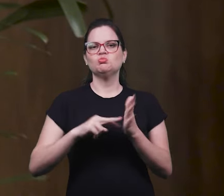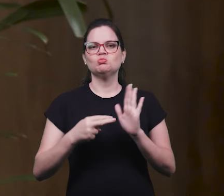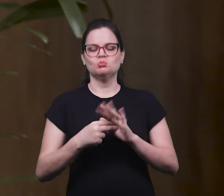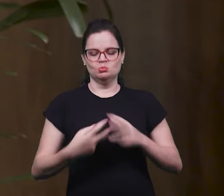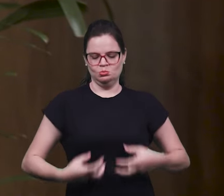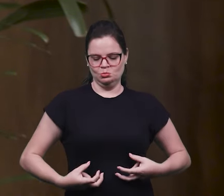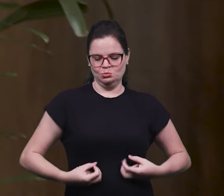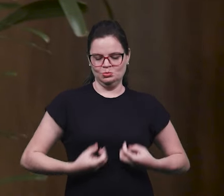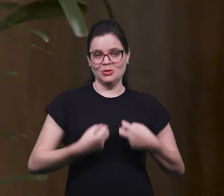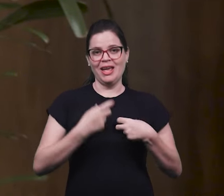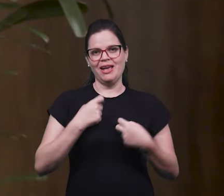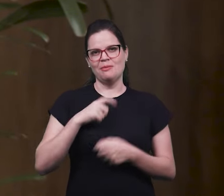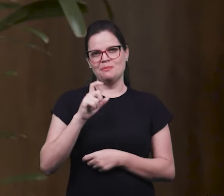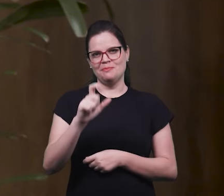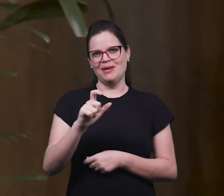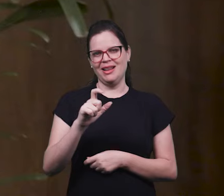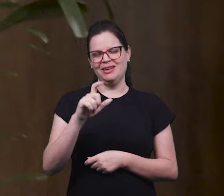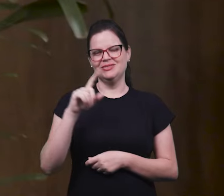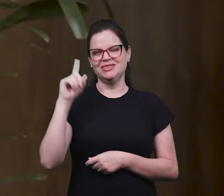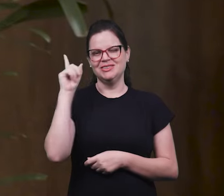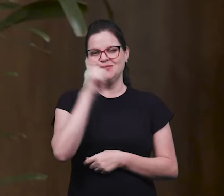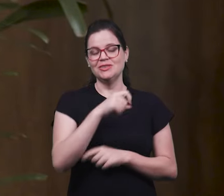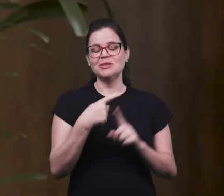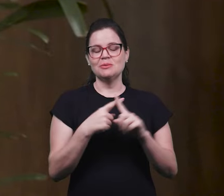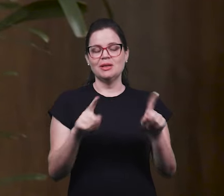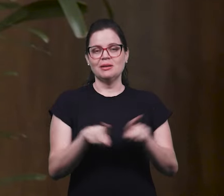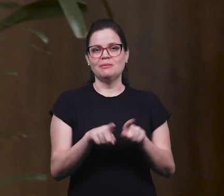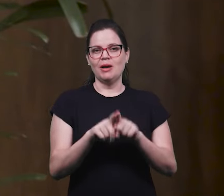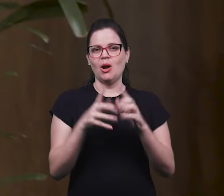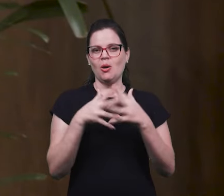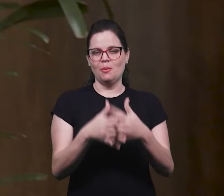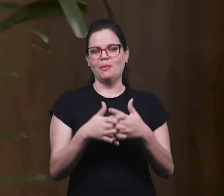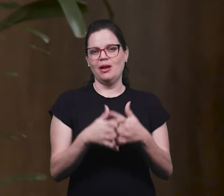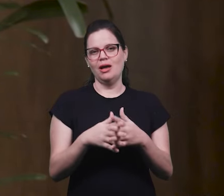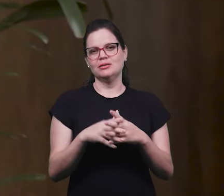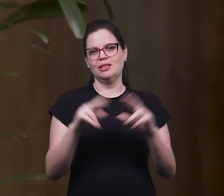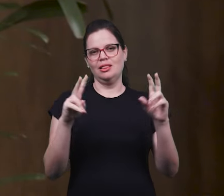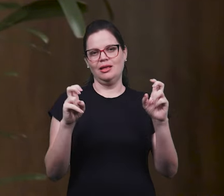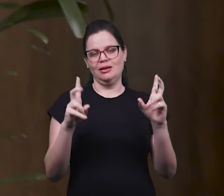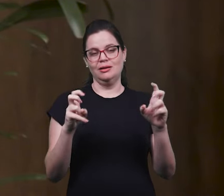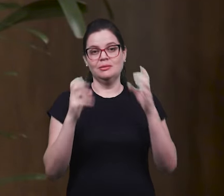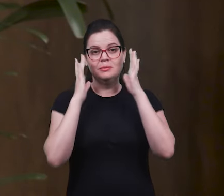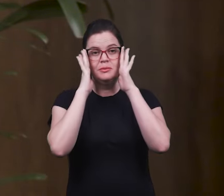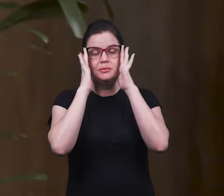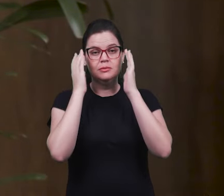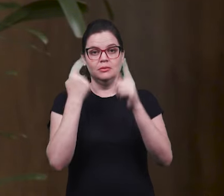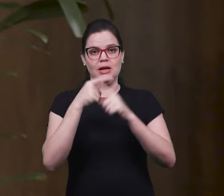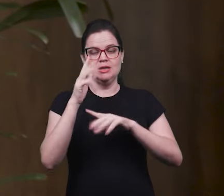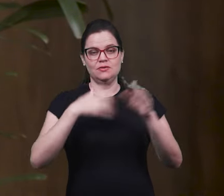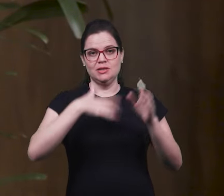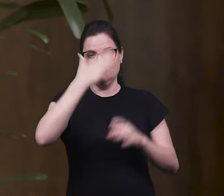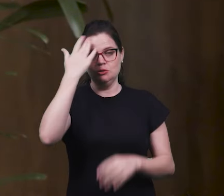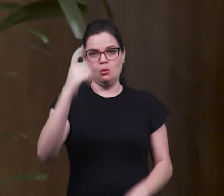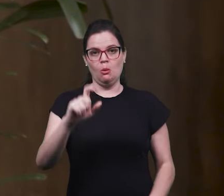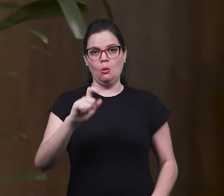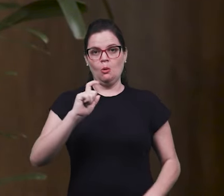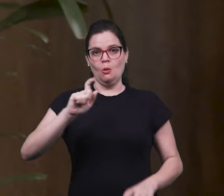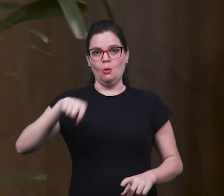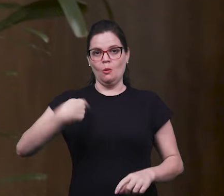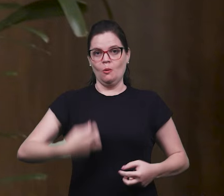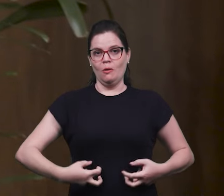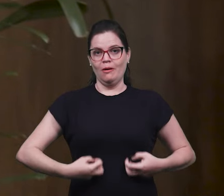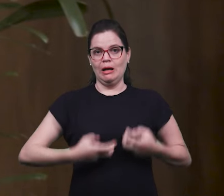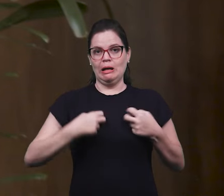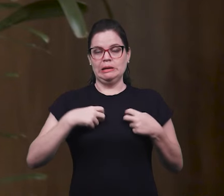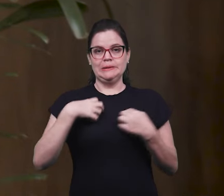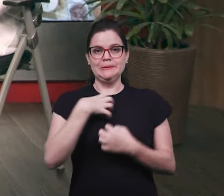é é um tema bem complexo né como você disse porque às vezes tem muitas pessoas que ficam né ali Aflitos